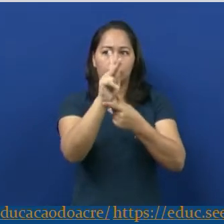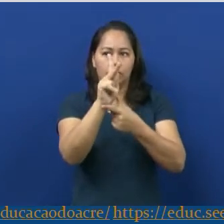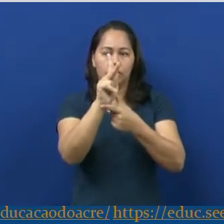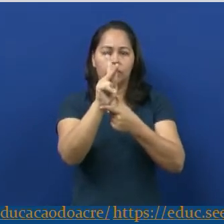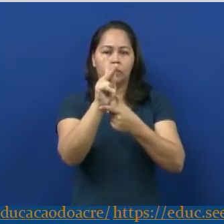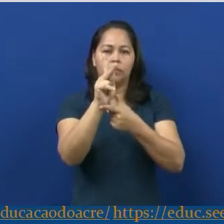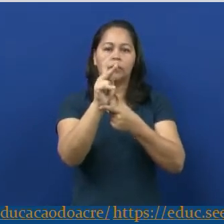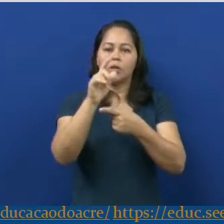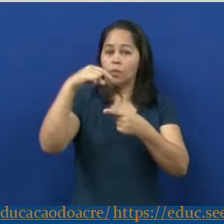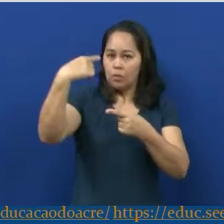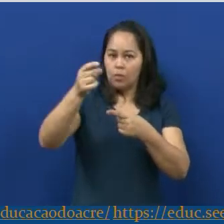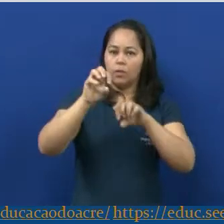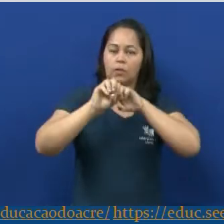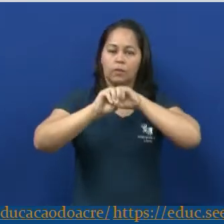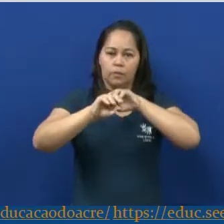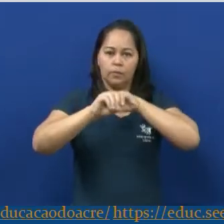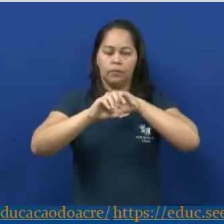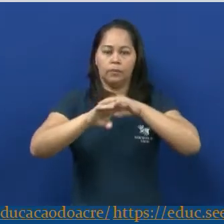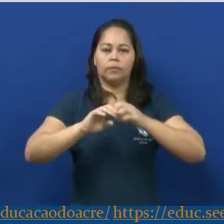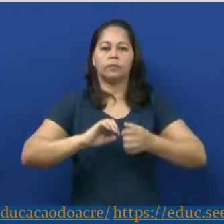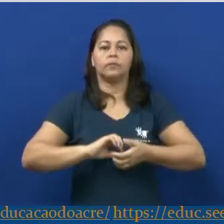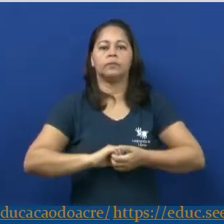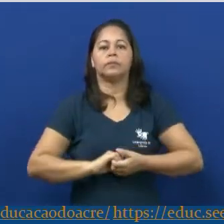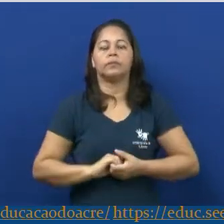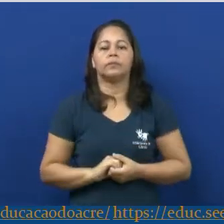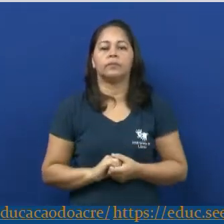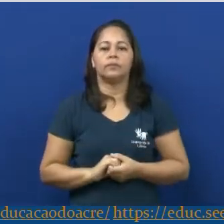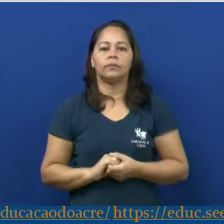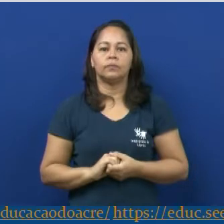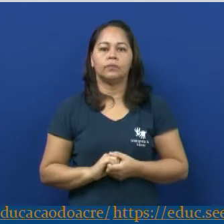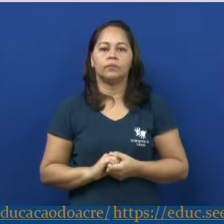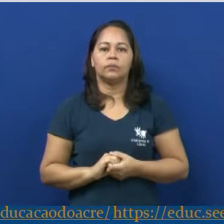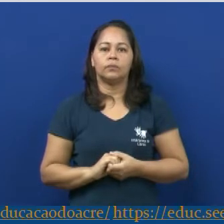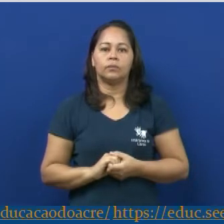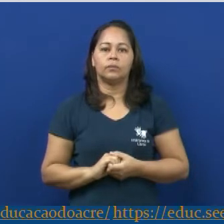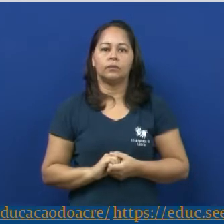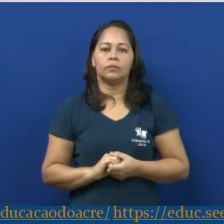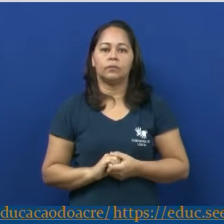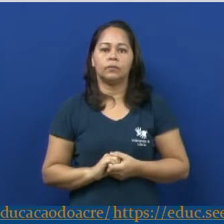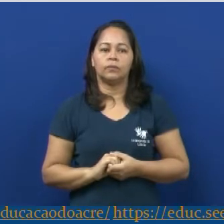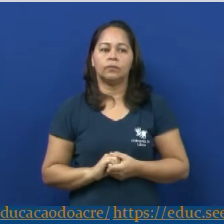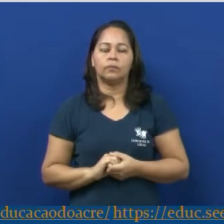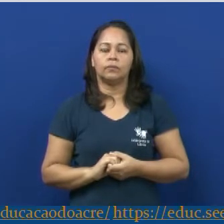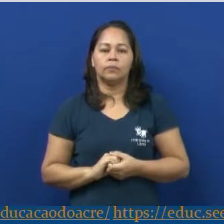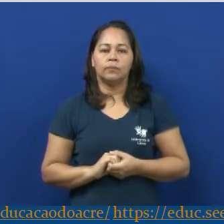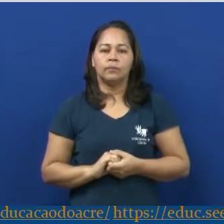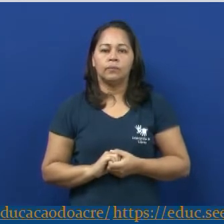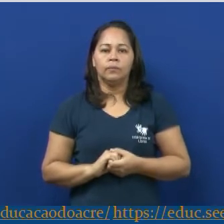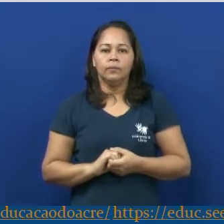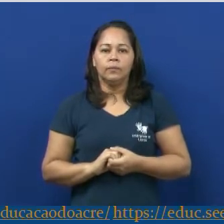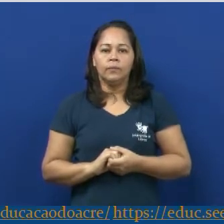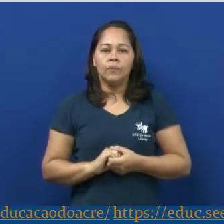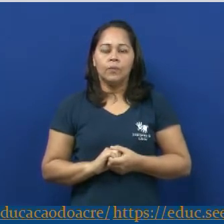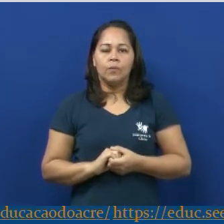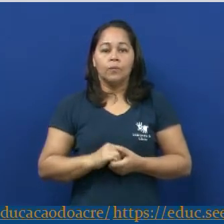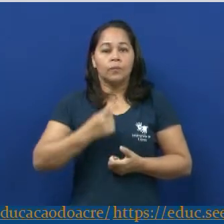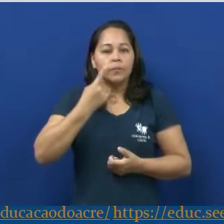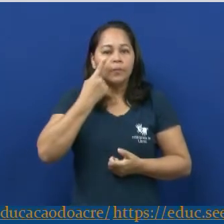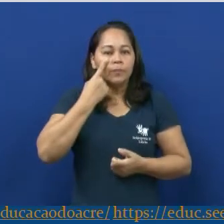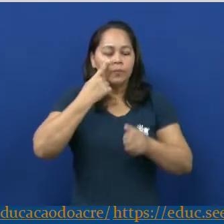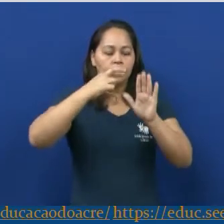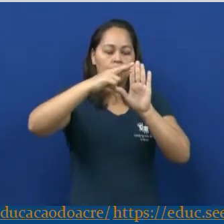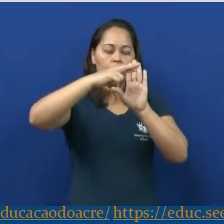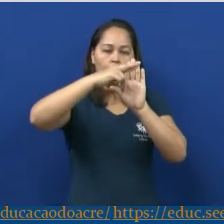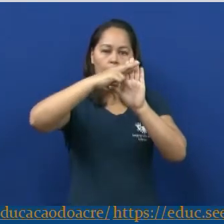que é um assunto para outra aula vamos dar continuidade aqui dos nossos slides e olha as